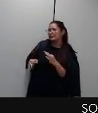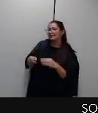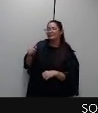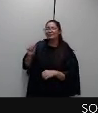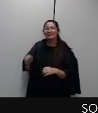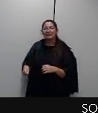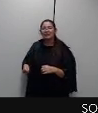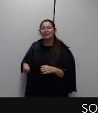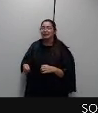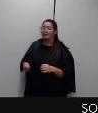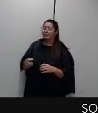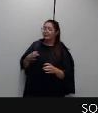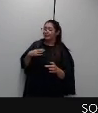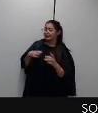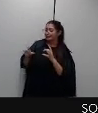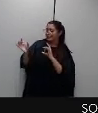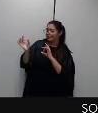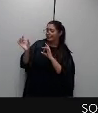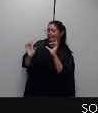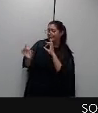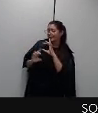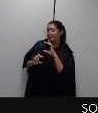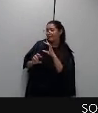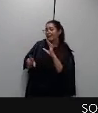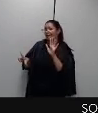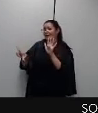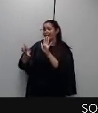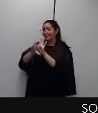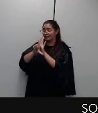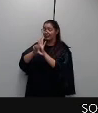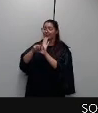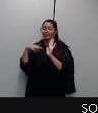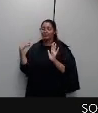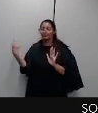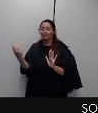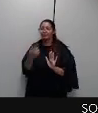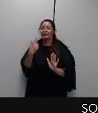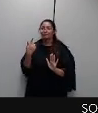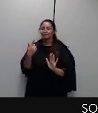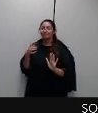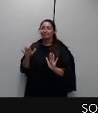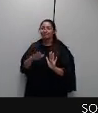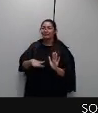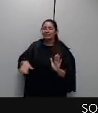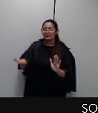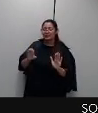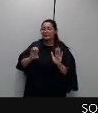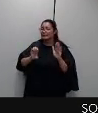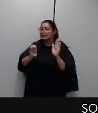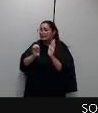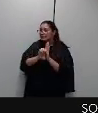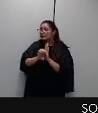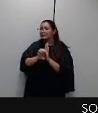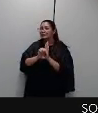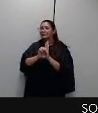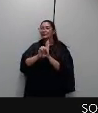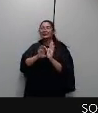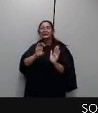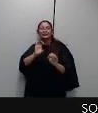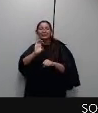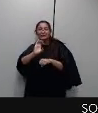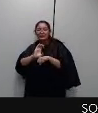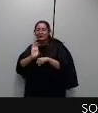sistema especial regulado pela lei de execuções fiscais e o estampado no estatuto Processual Civil o rito na